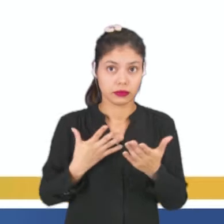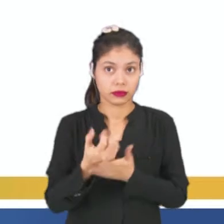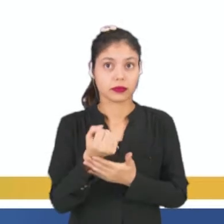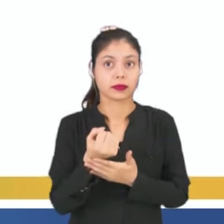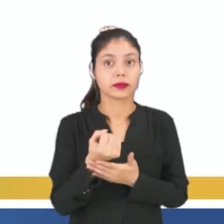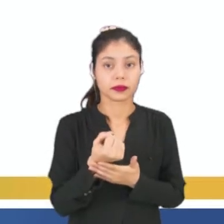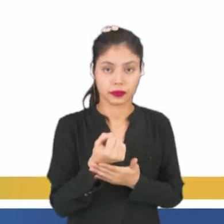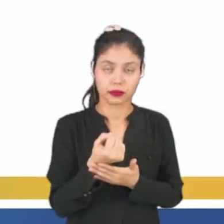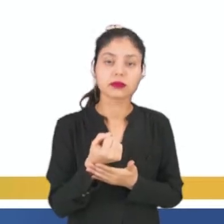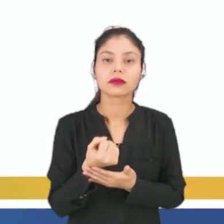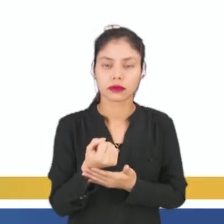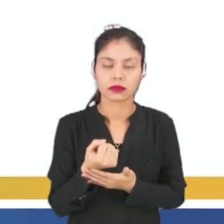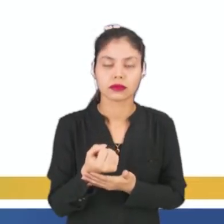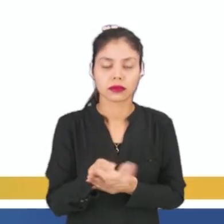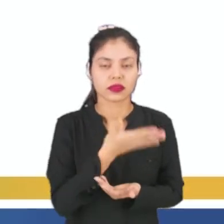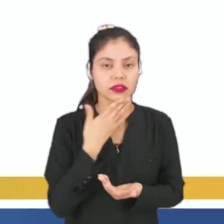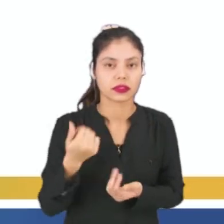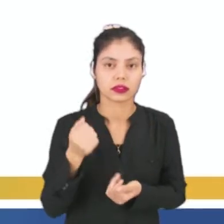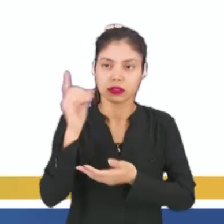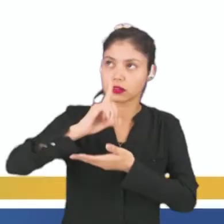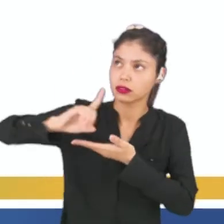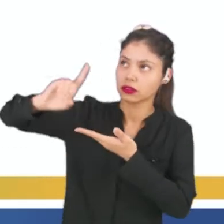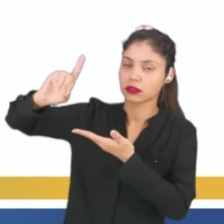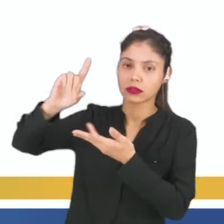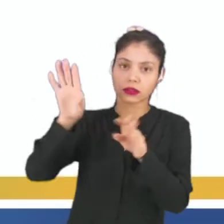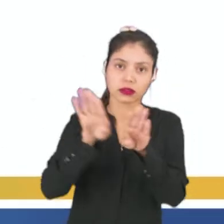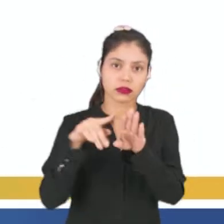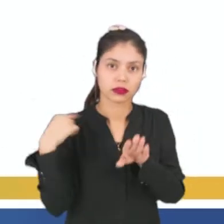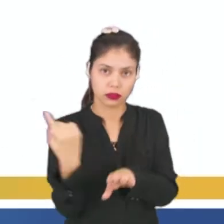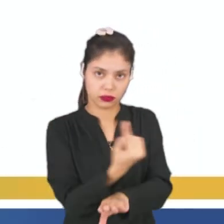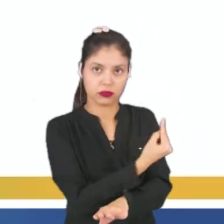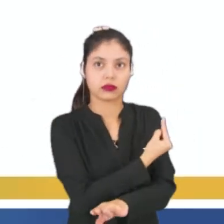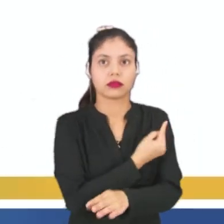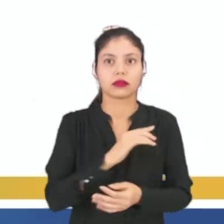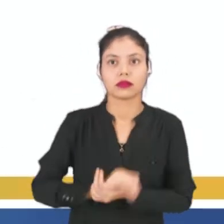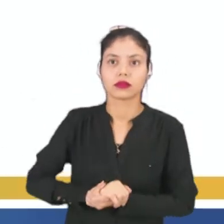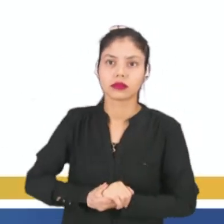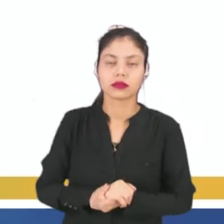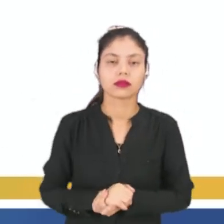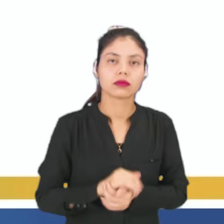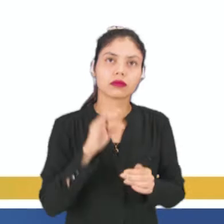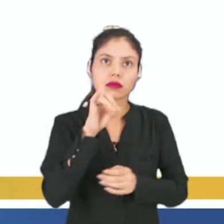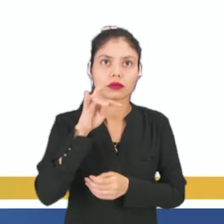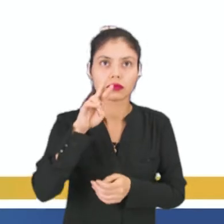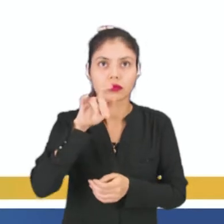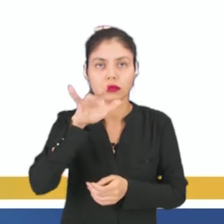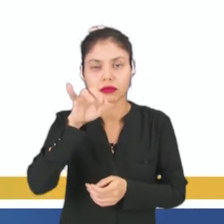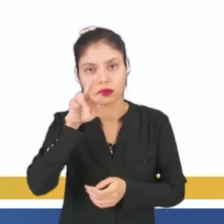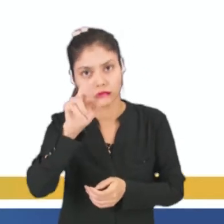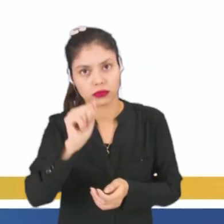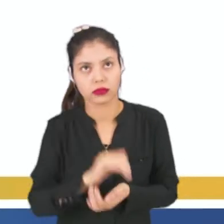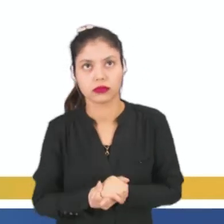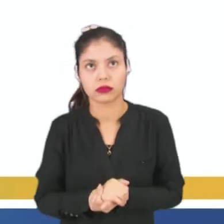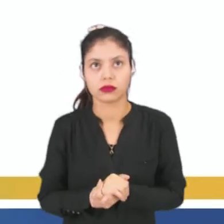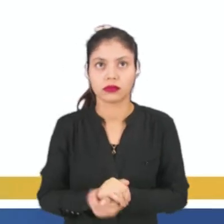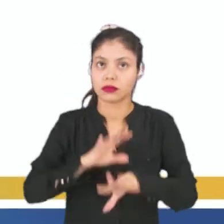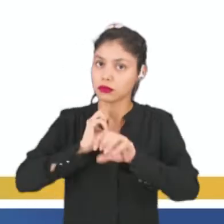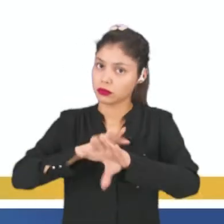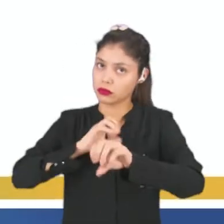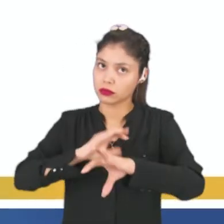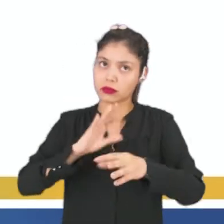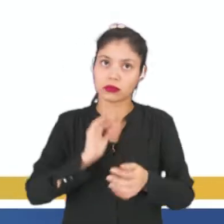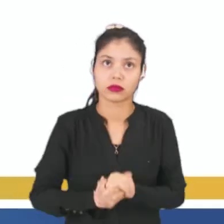a uma divindade superior a nós, né? E aí nós temos a intelectual, por exemplo, a educação,